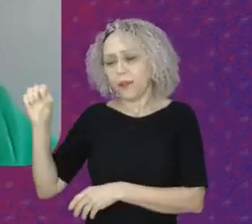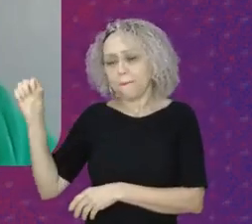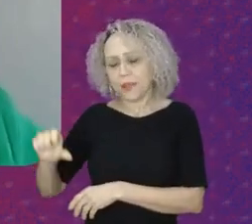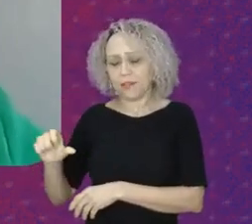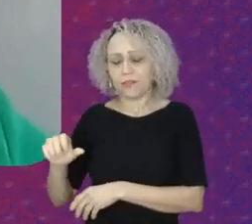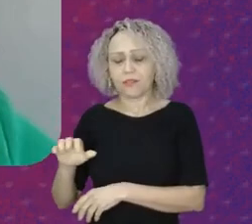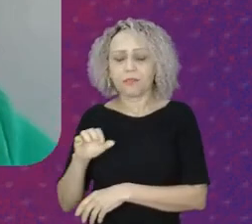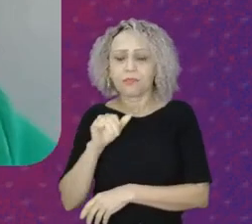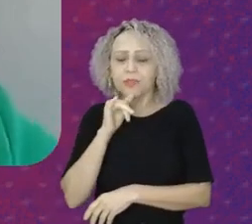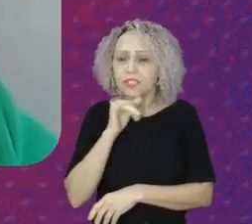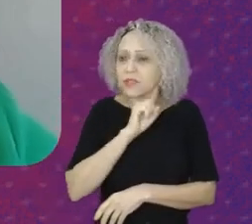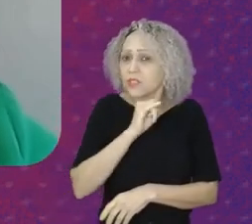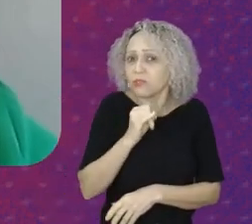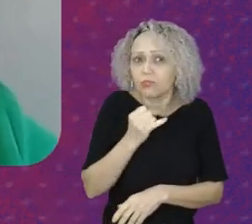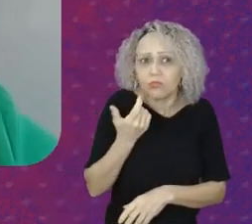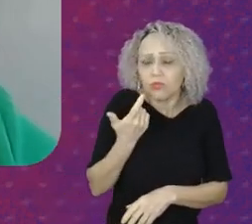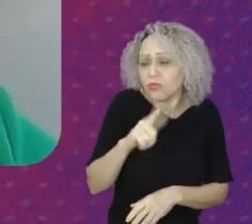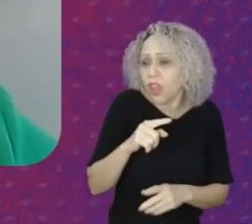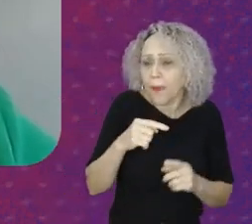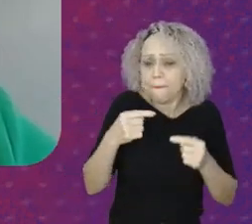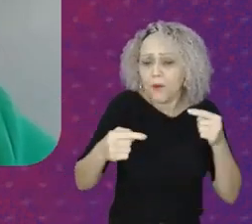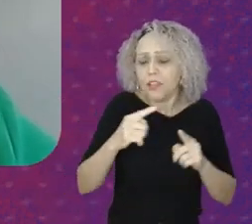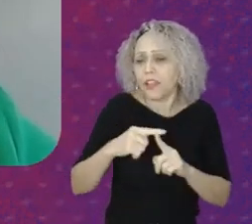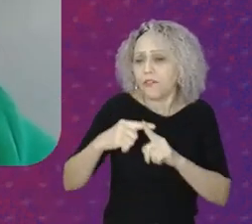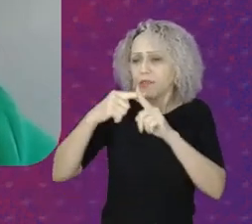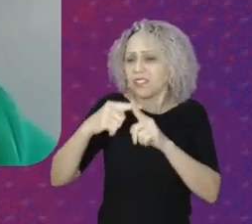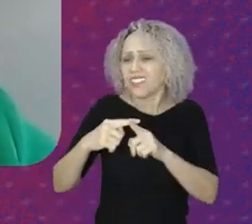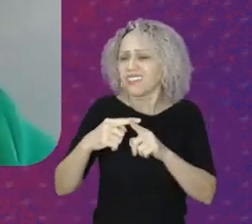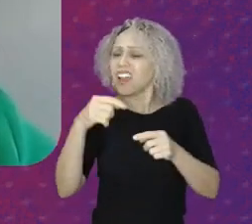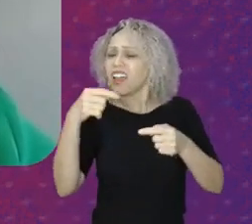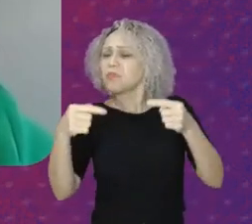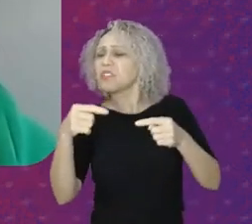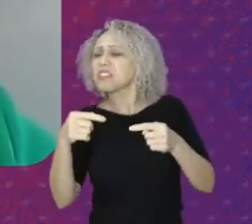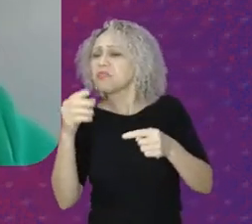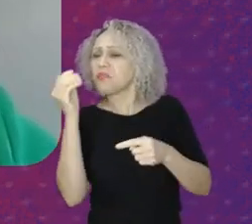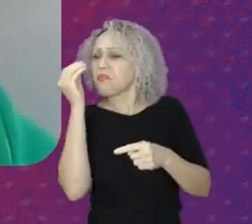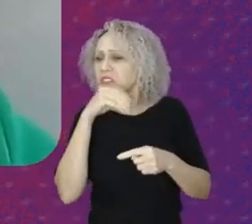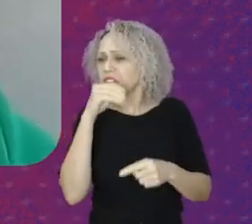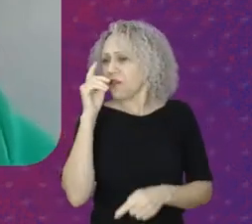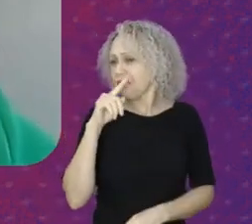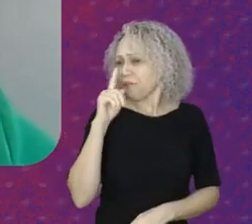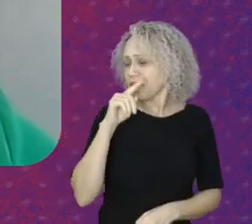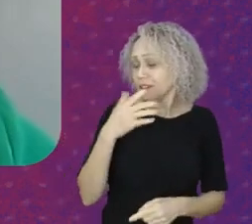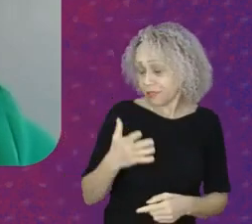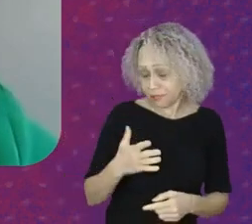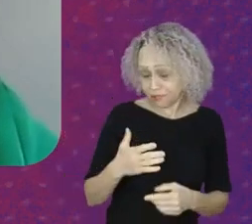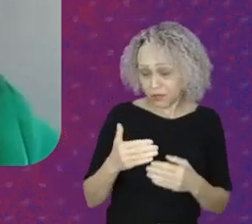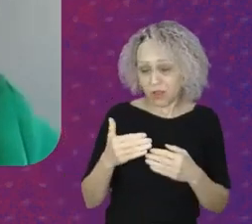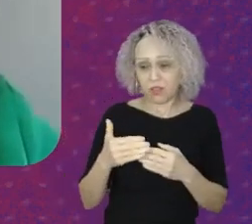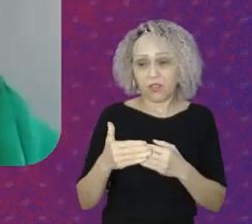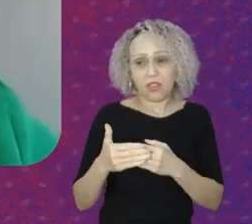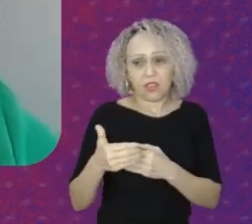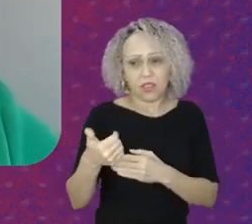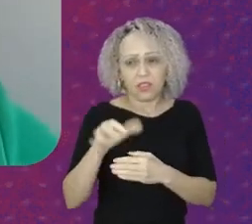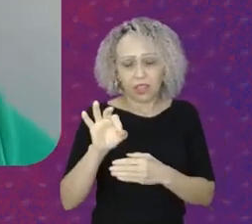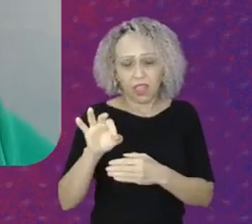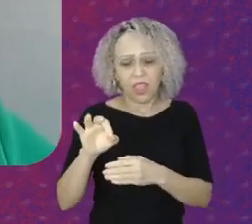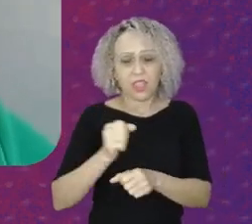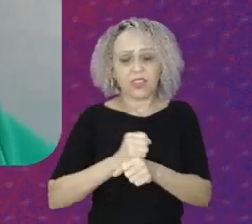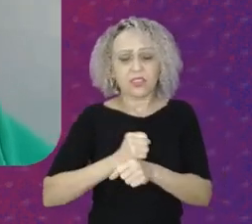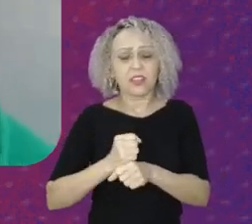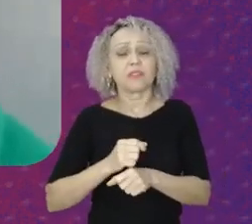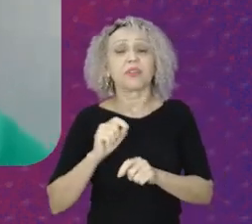política fica frágil. Por isso nós colocamos na nova lei de cotas que serão 10 anos para nova avaliação,